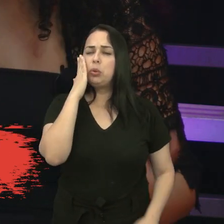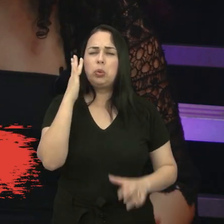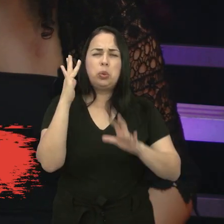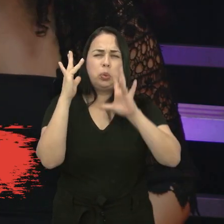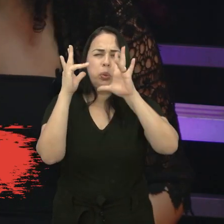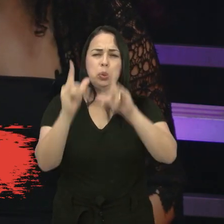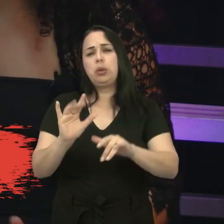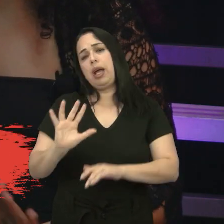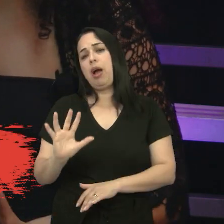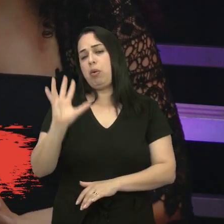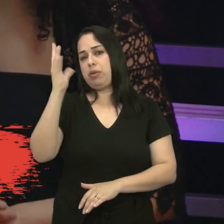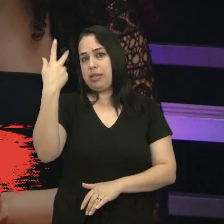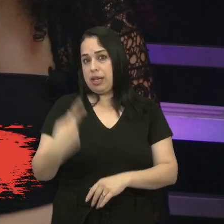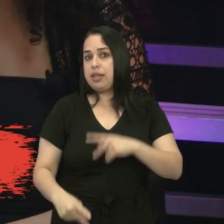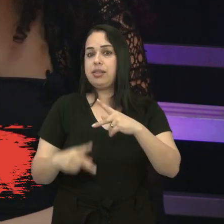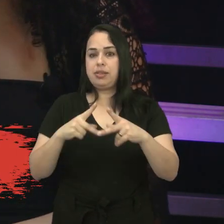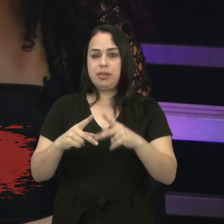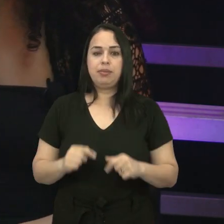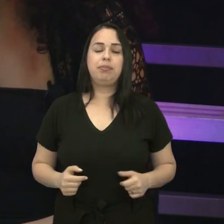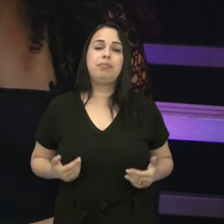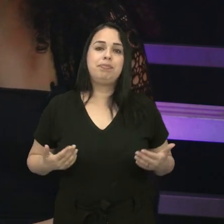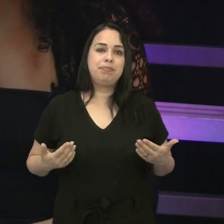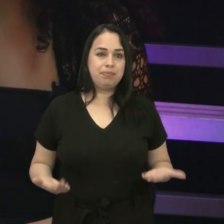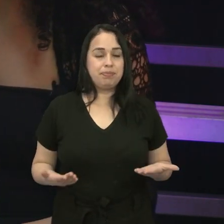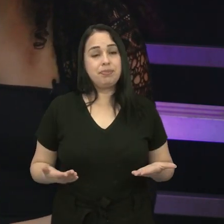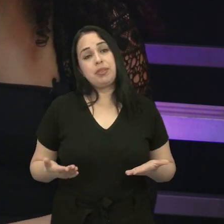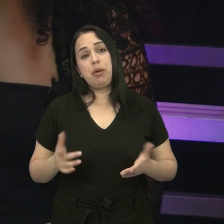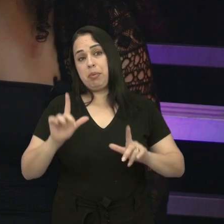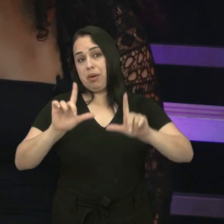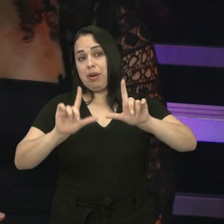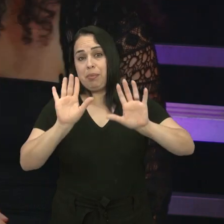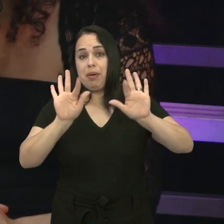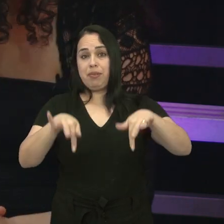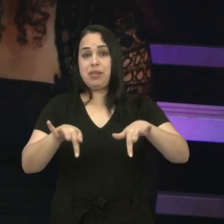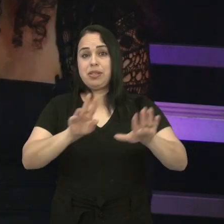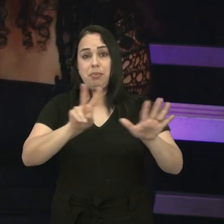de tudo que está acontecendo em São José dos Campos. Pois é, a gente vai ficando por aqui,